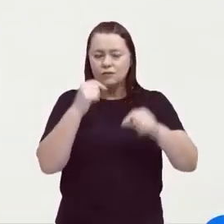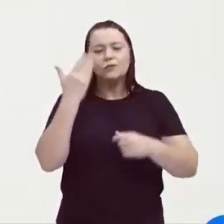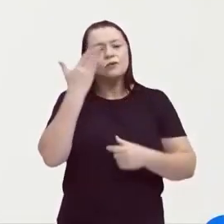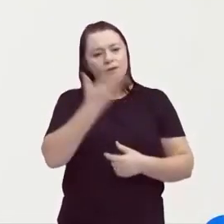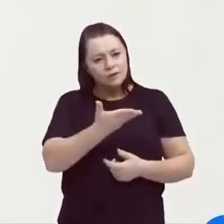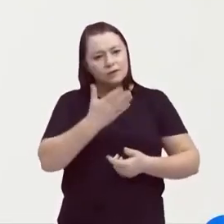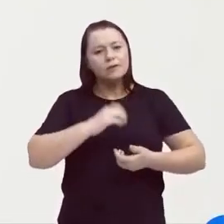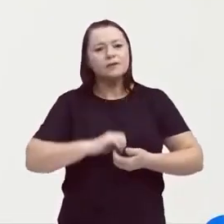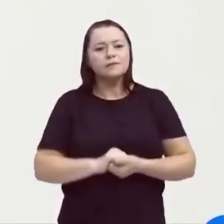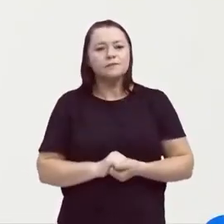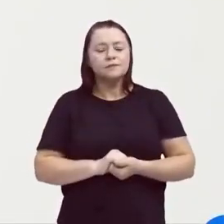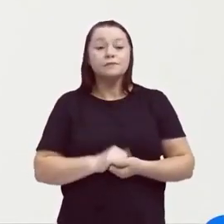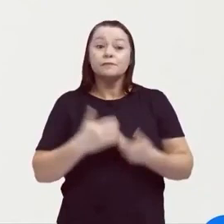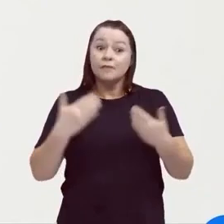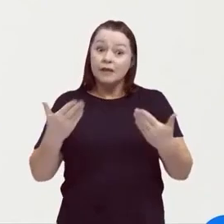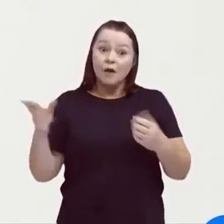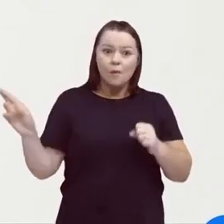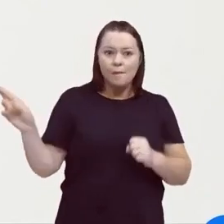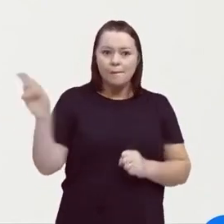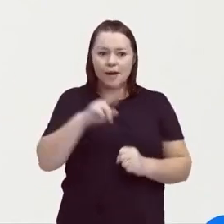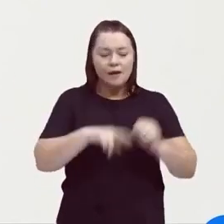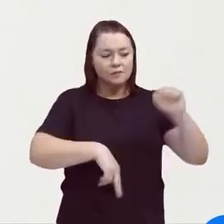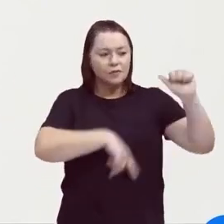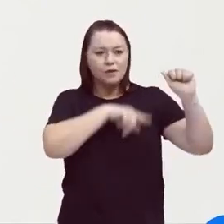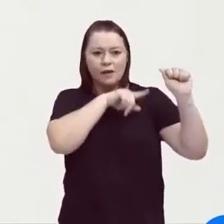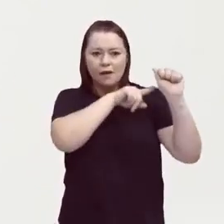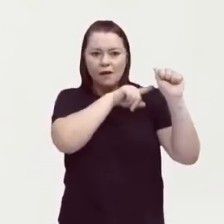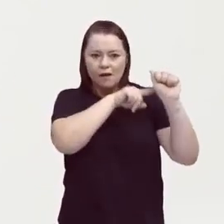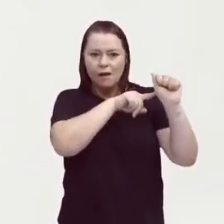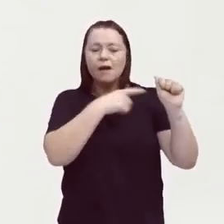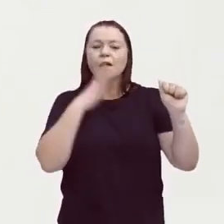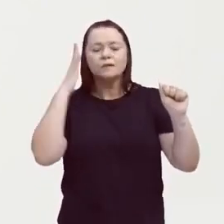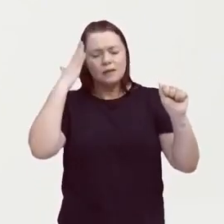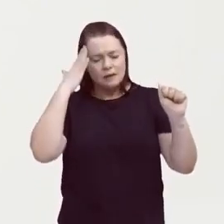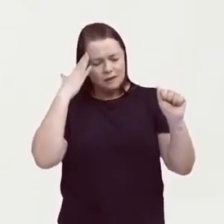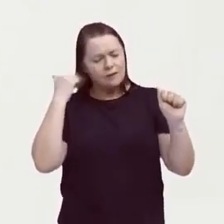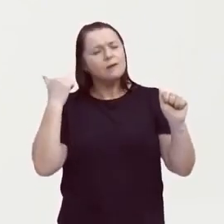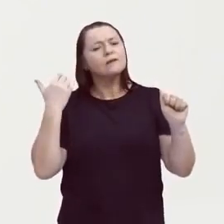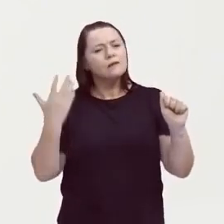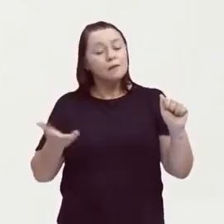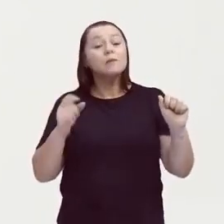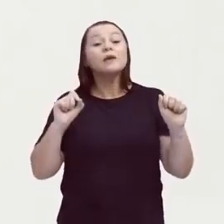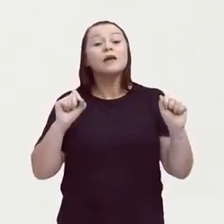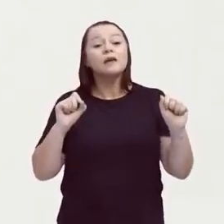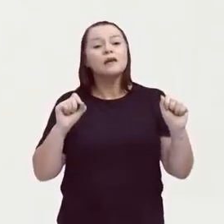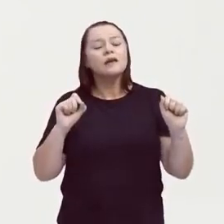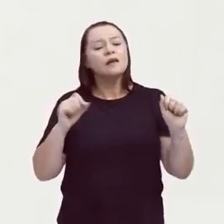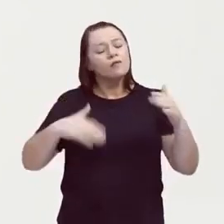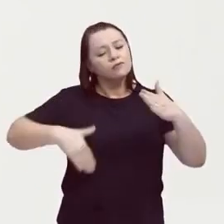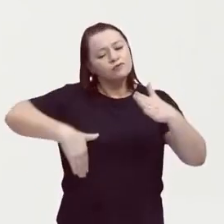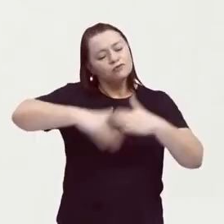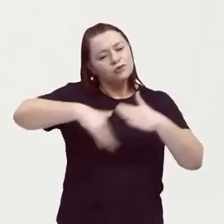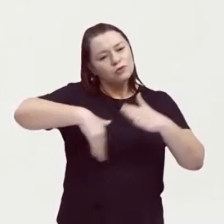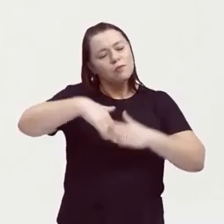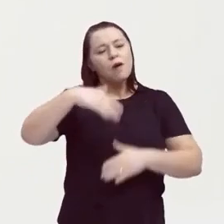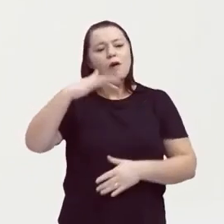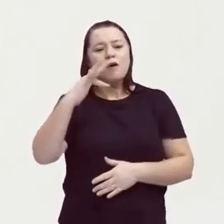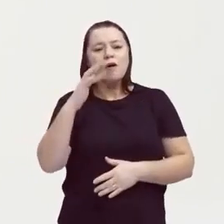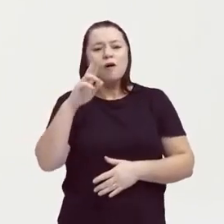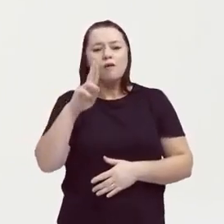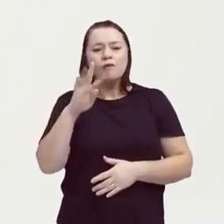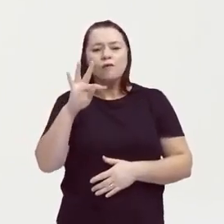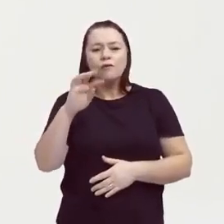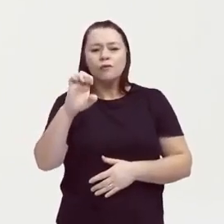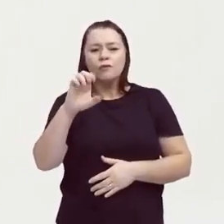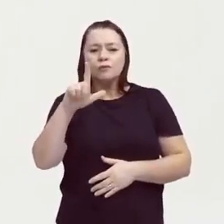futebol. Logo, para responder a letra A, nós já sabemos. Foi quem? Foi o